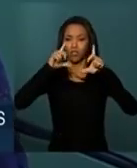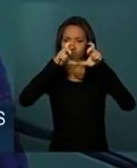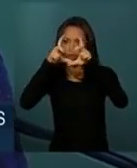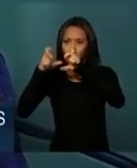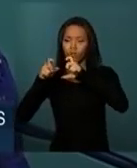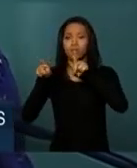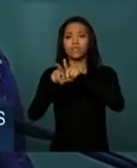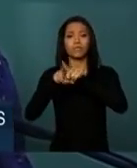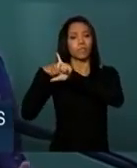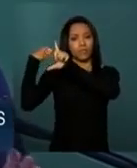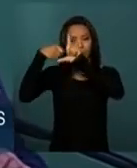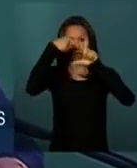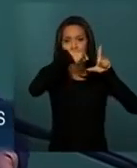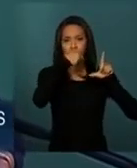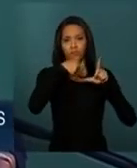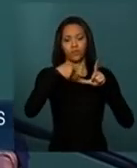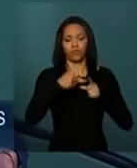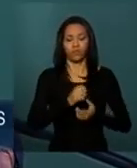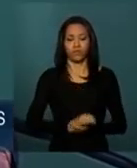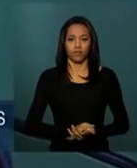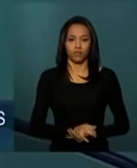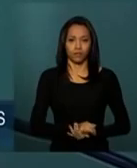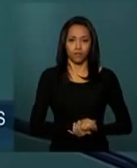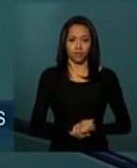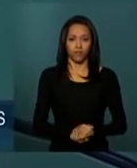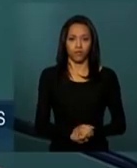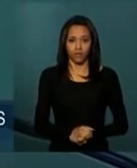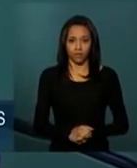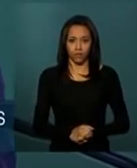fotógrafos e cinegrafistas,